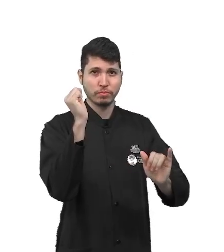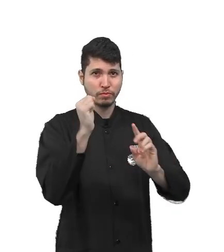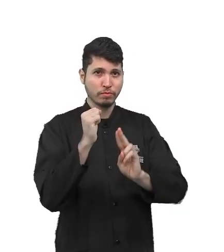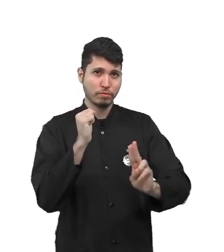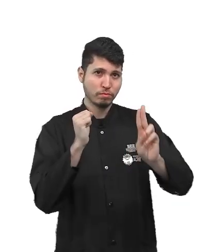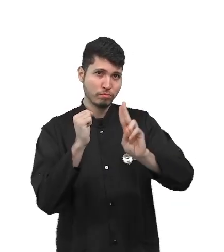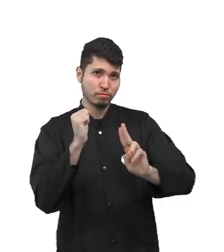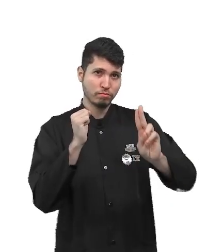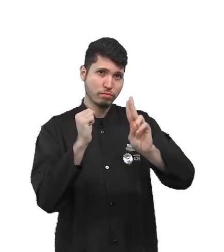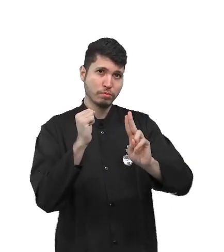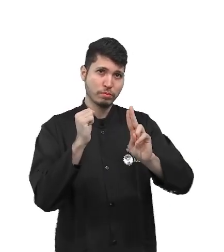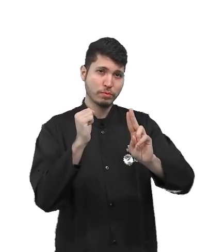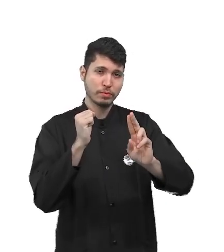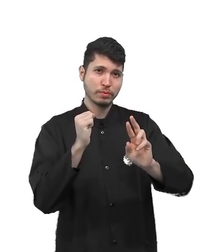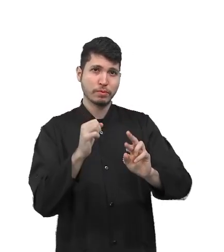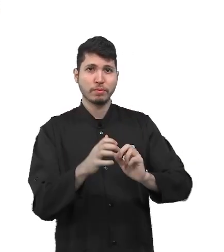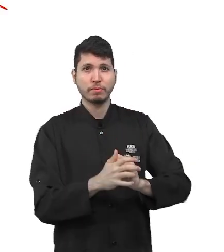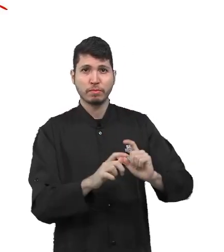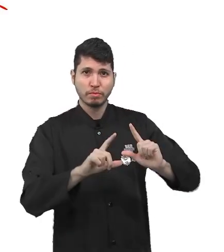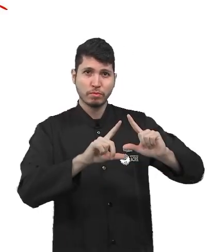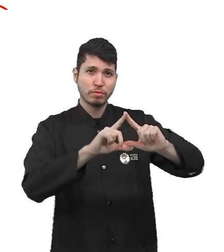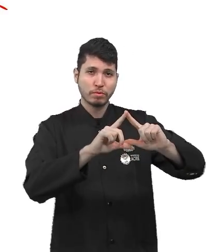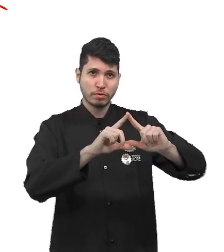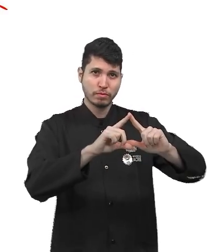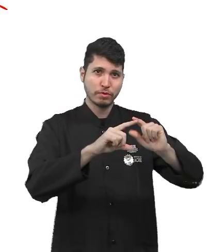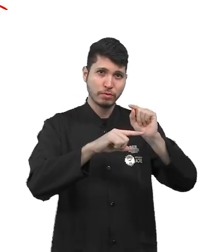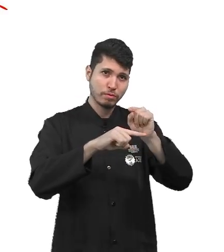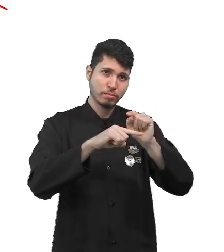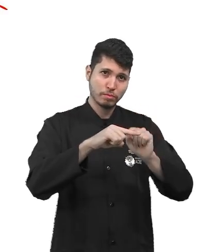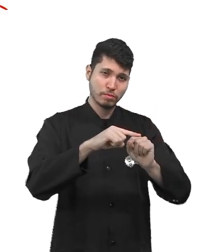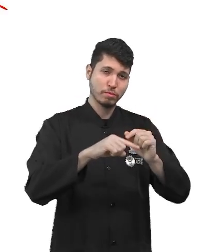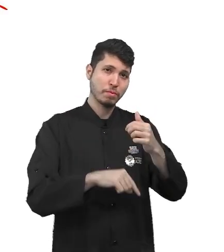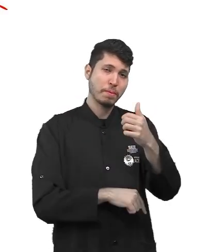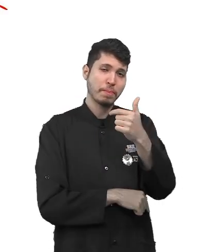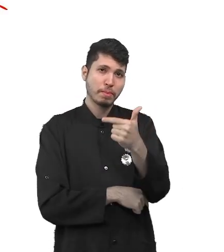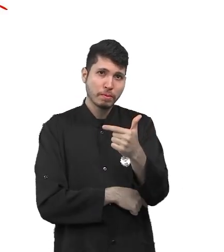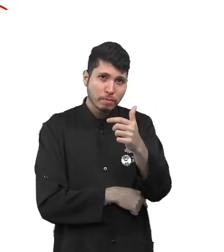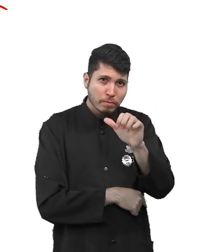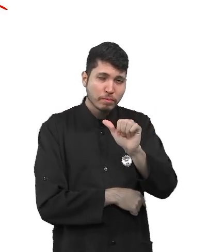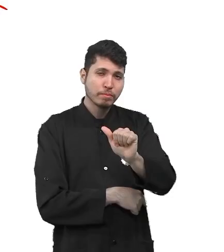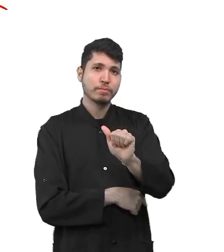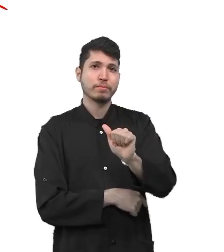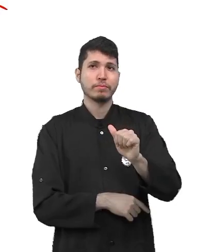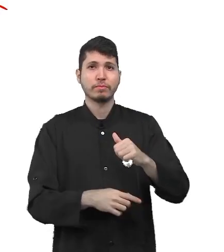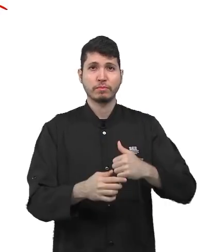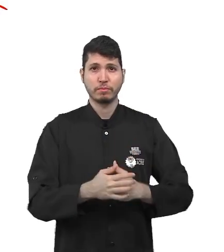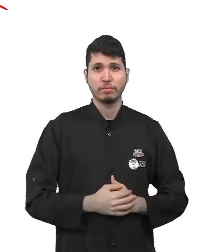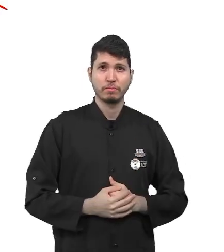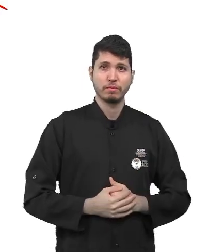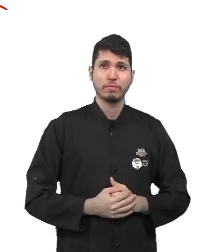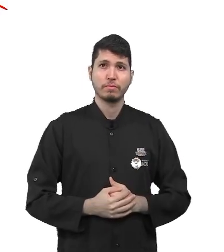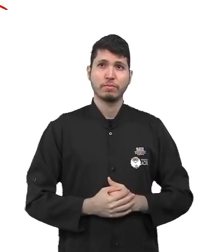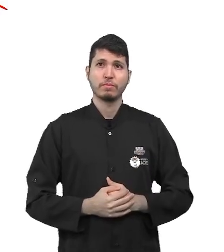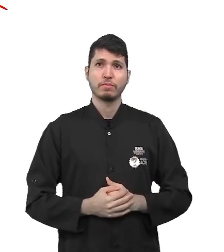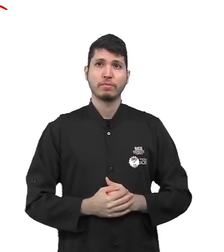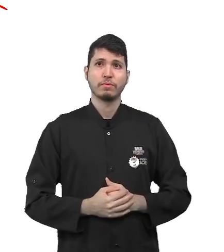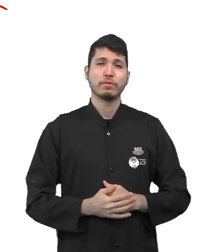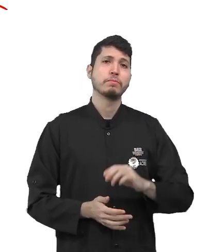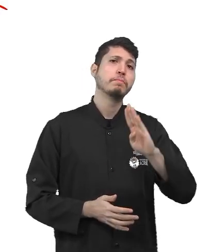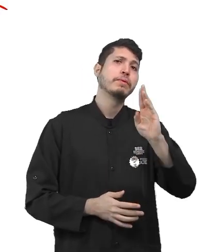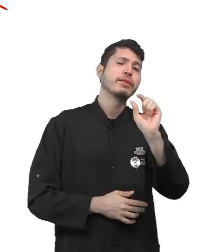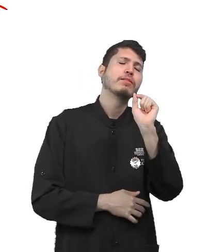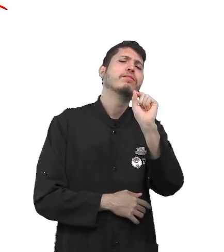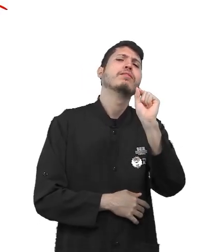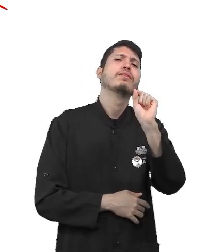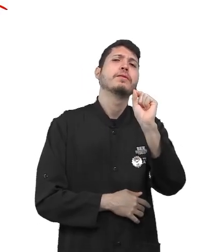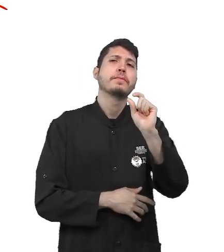menos raiz de delta dividido por 2a, tá bom? Ok? Então, vou substituir aqui. Ao substituir, quem é o nosso valor de b, ó?